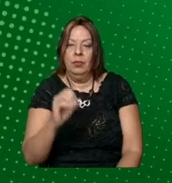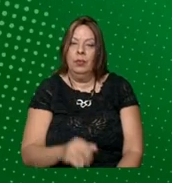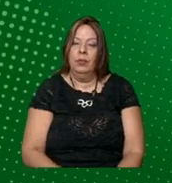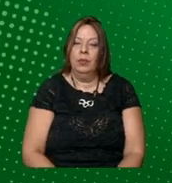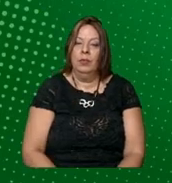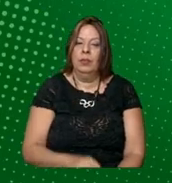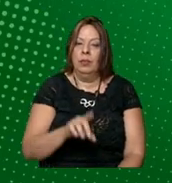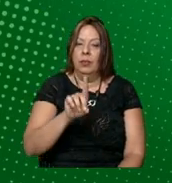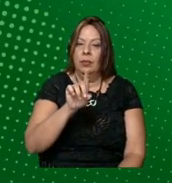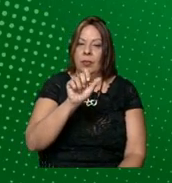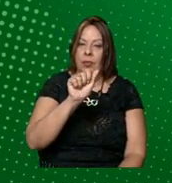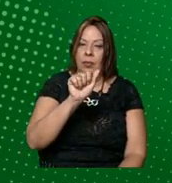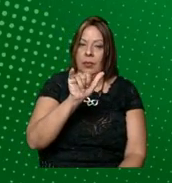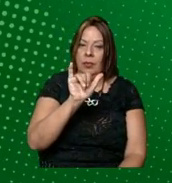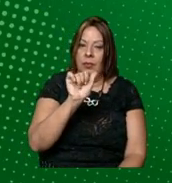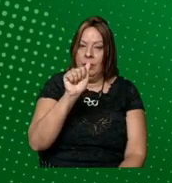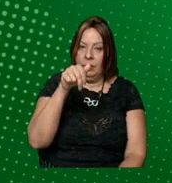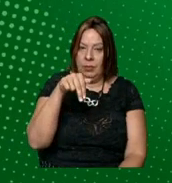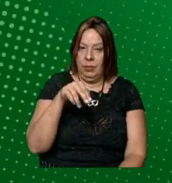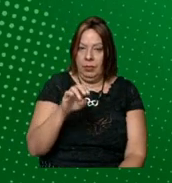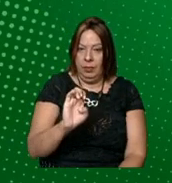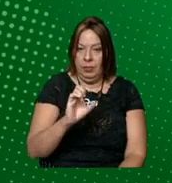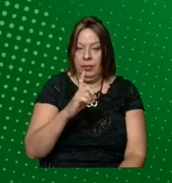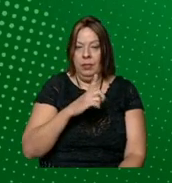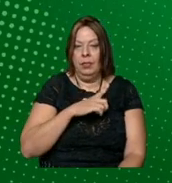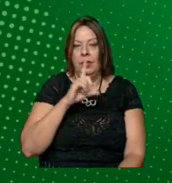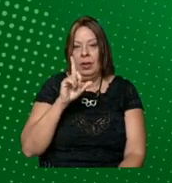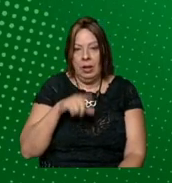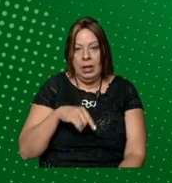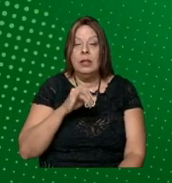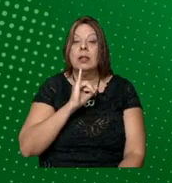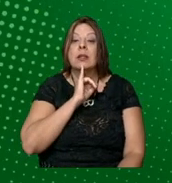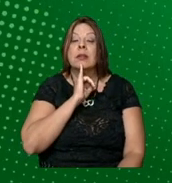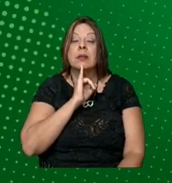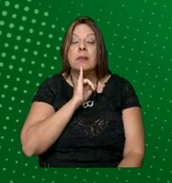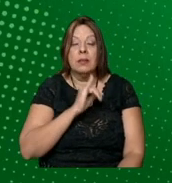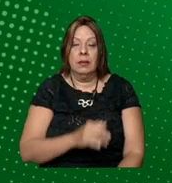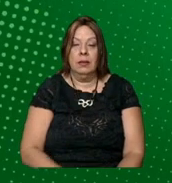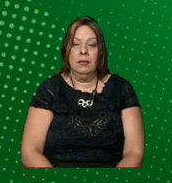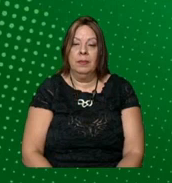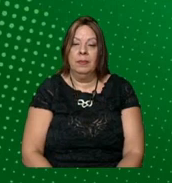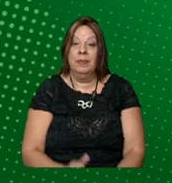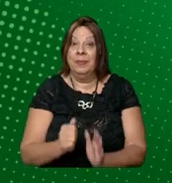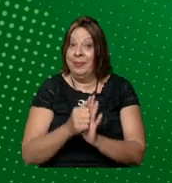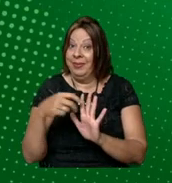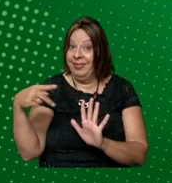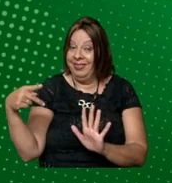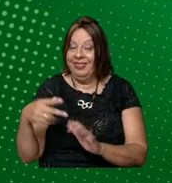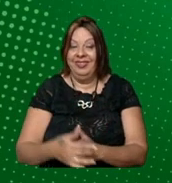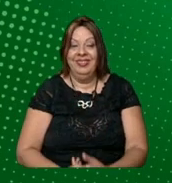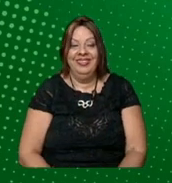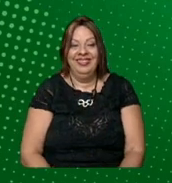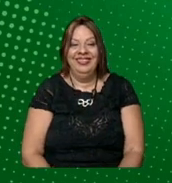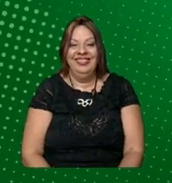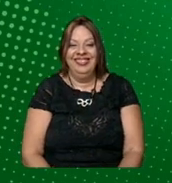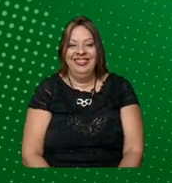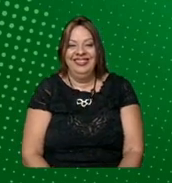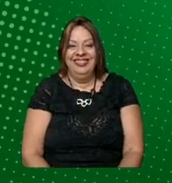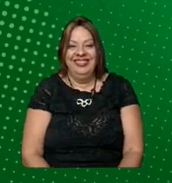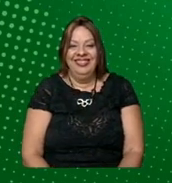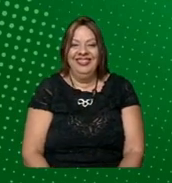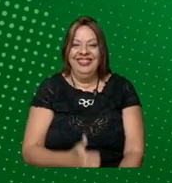629460, saiu aí para Daiane, da cidade de Itabaiana, e ela garantiu pelo aplicativo Pé Quente. Valeu,